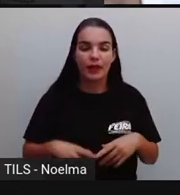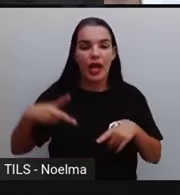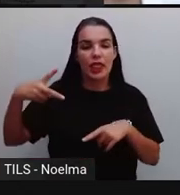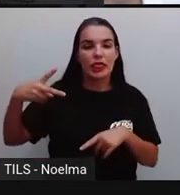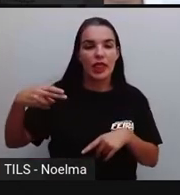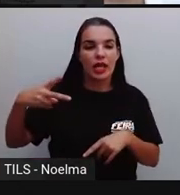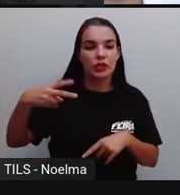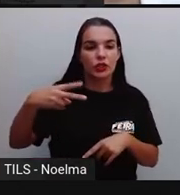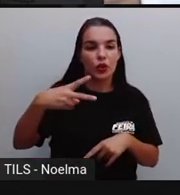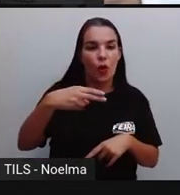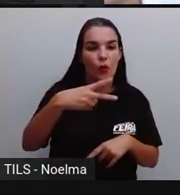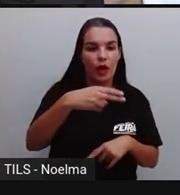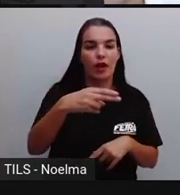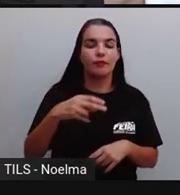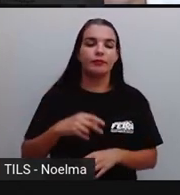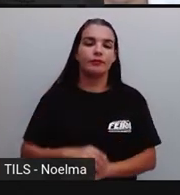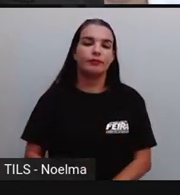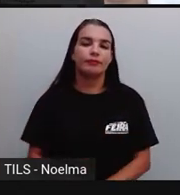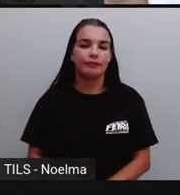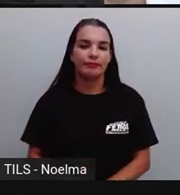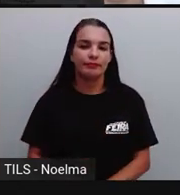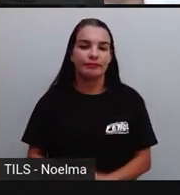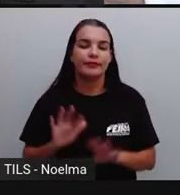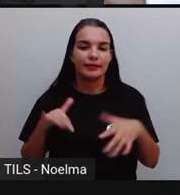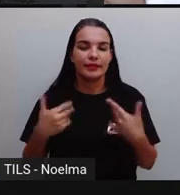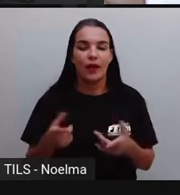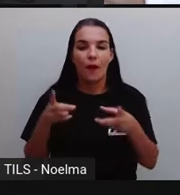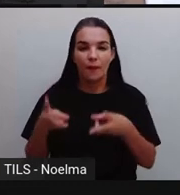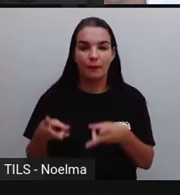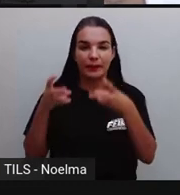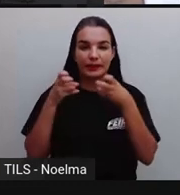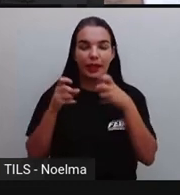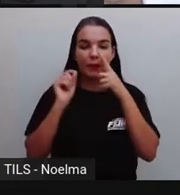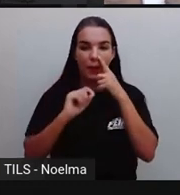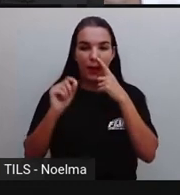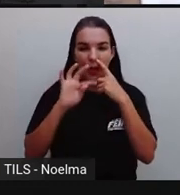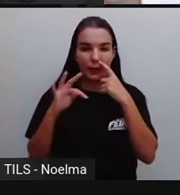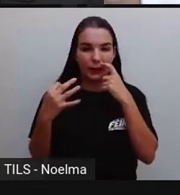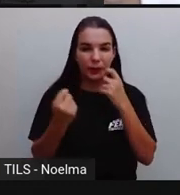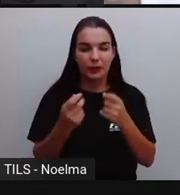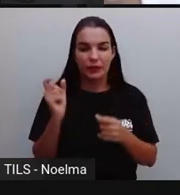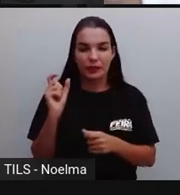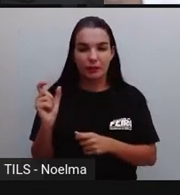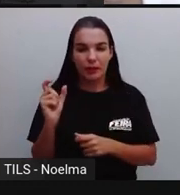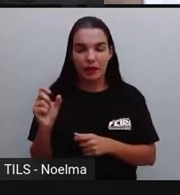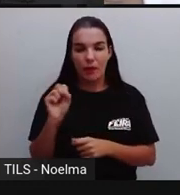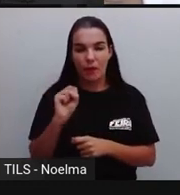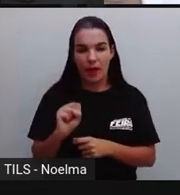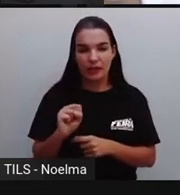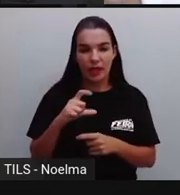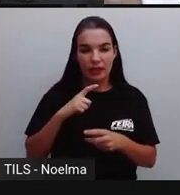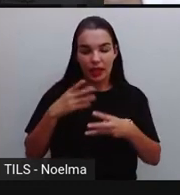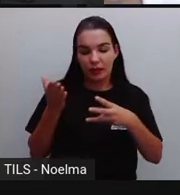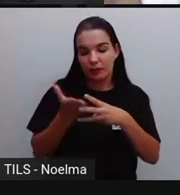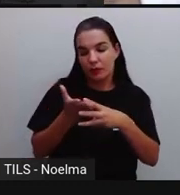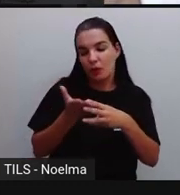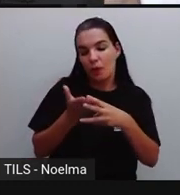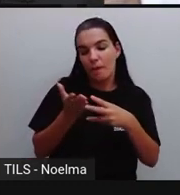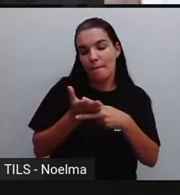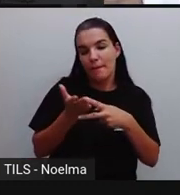resolver, tesoura. Então, observem que em todas essas palavras o si está entre